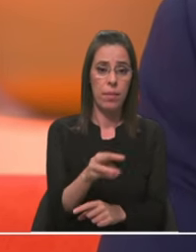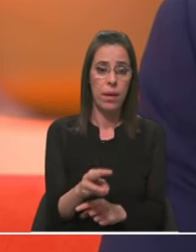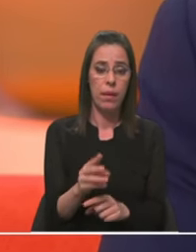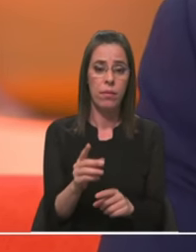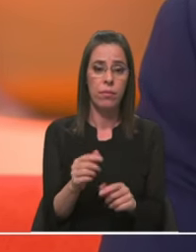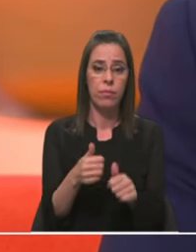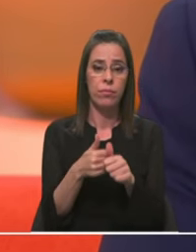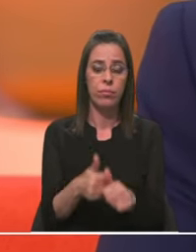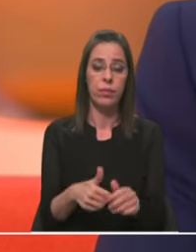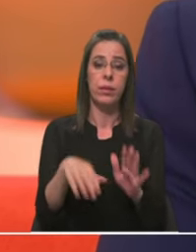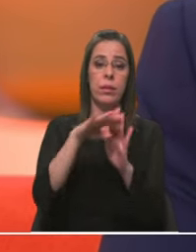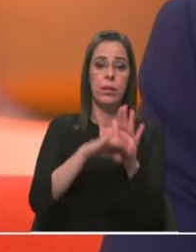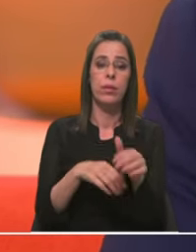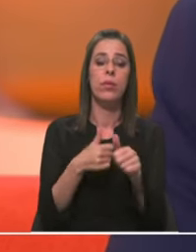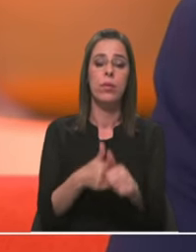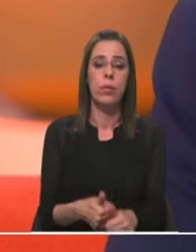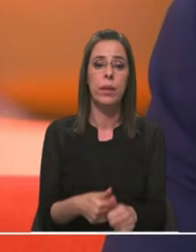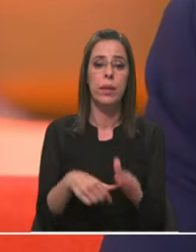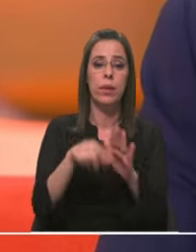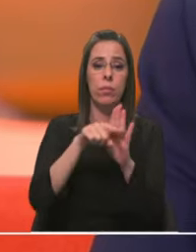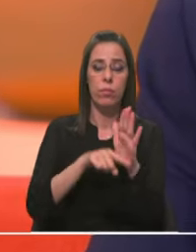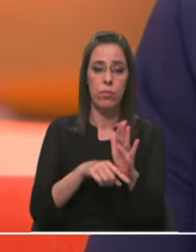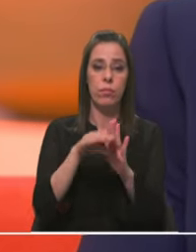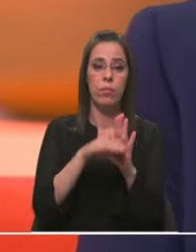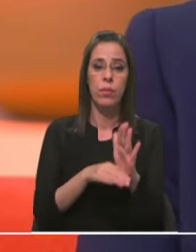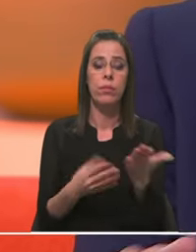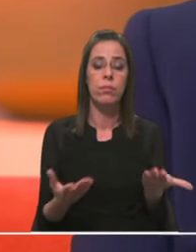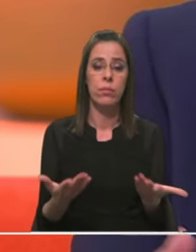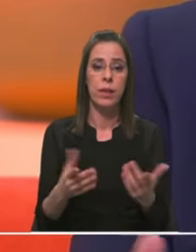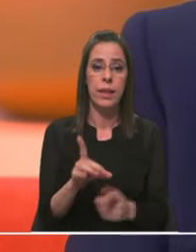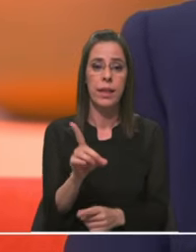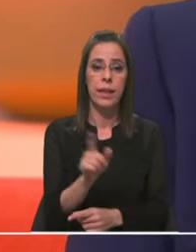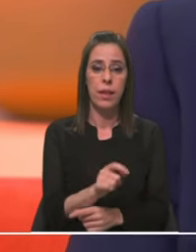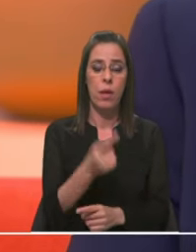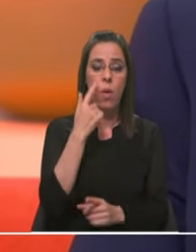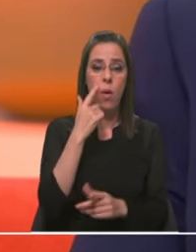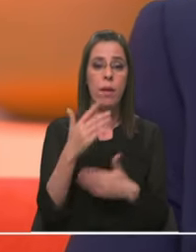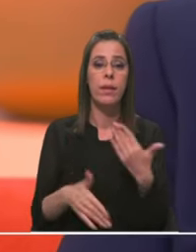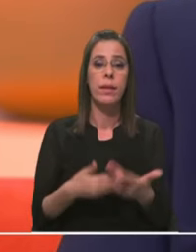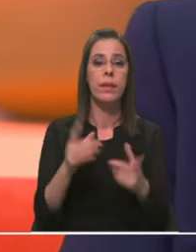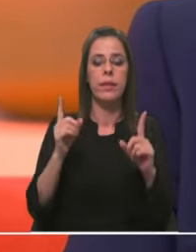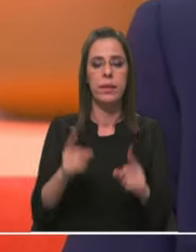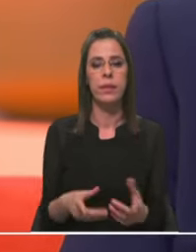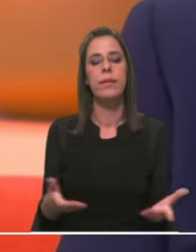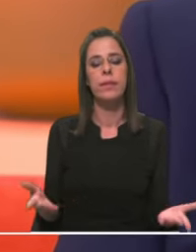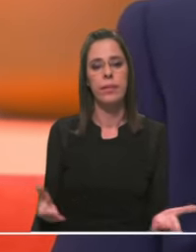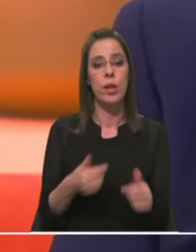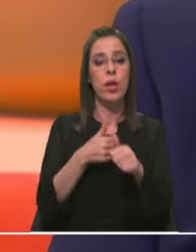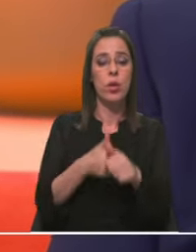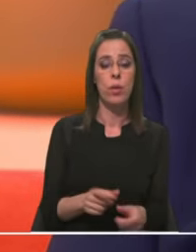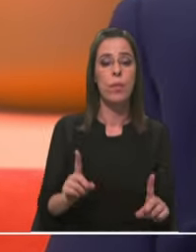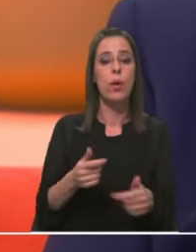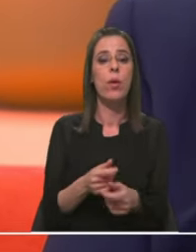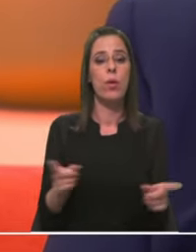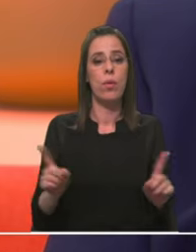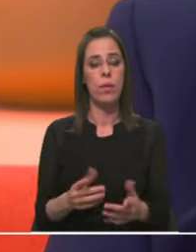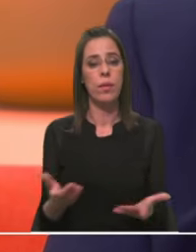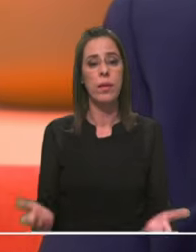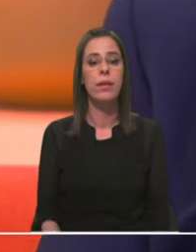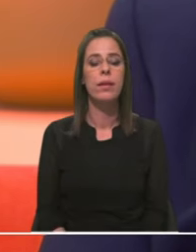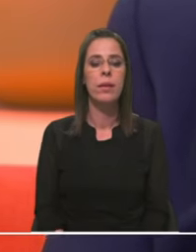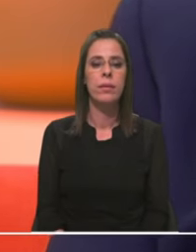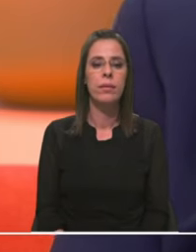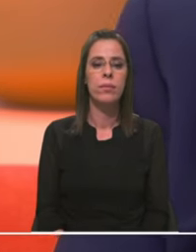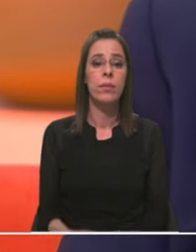cumprissem o o programa e isso parece que agora temos seis meses para ver como é se eles começam se se cumprem ou não cumprem se começam a cumprir ou não